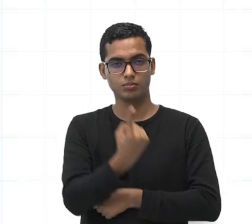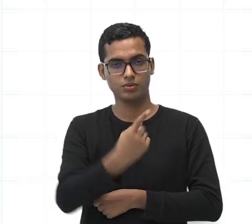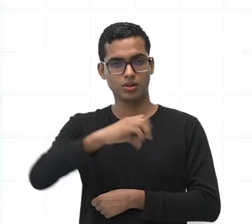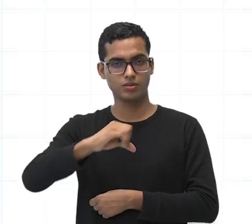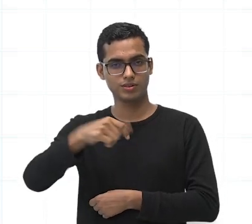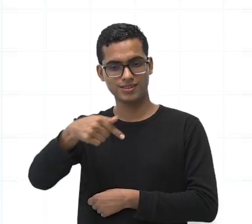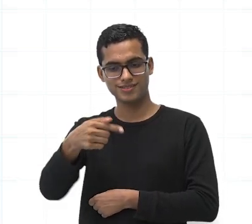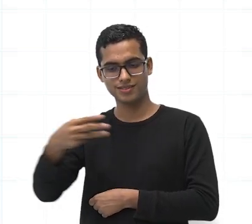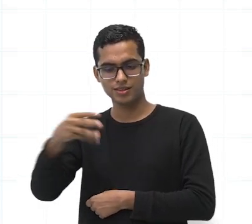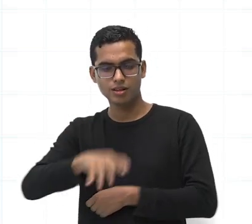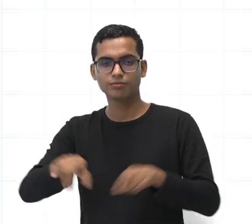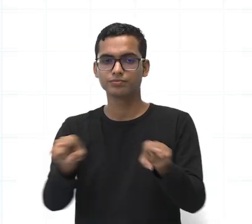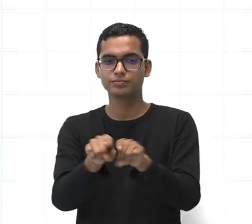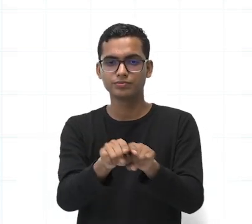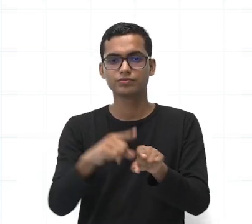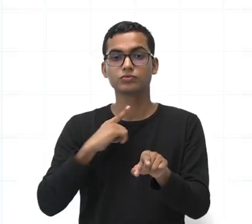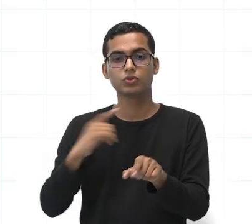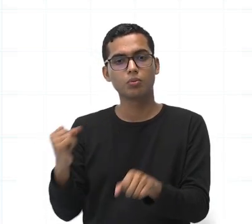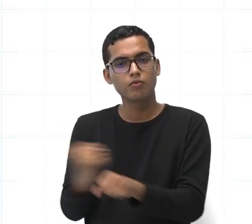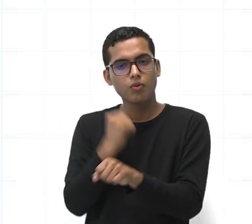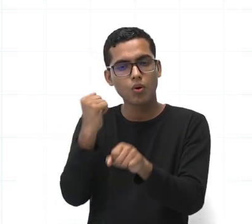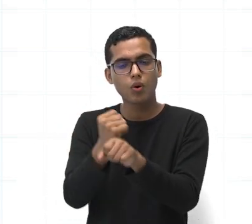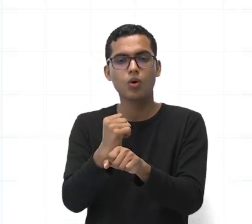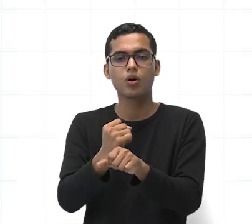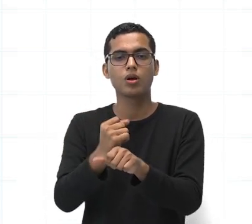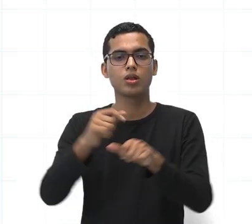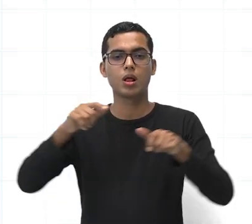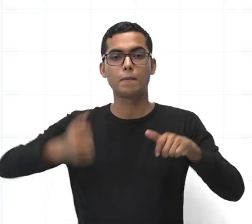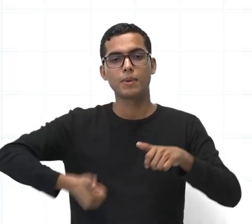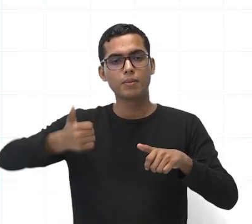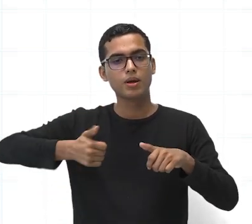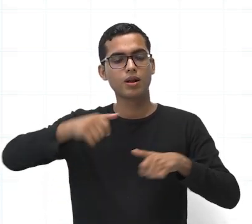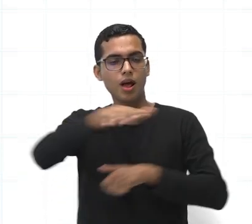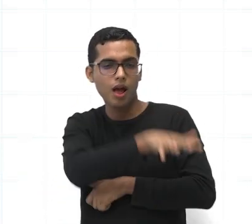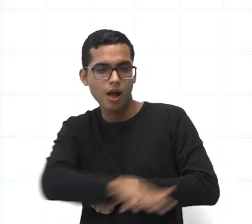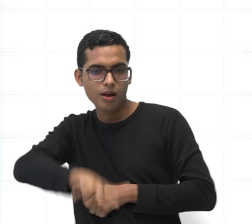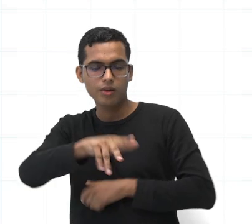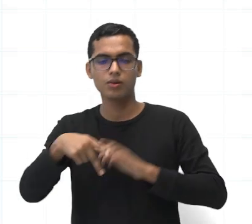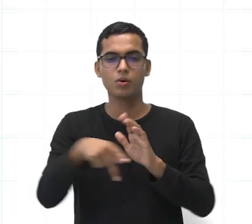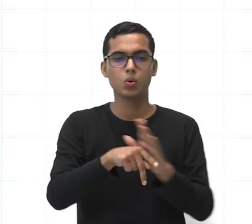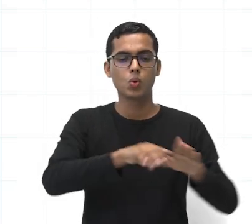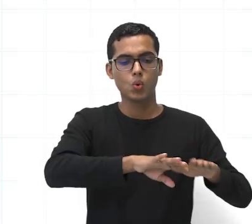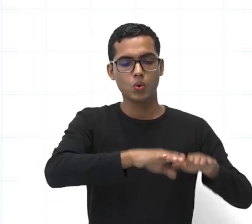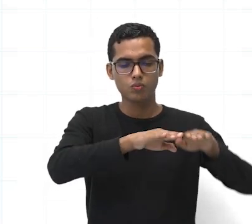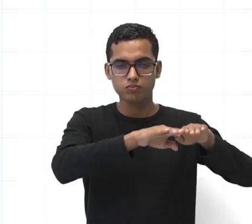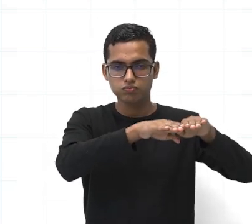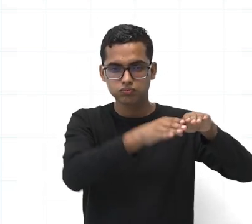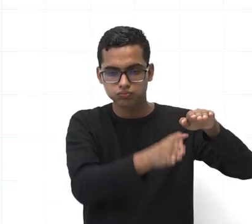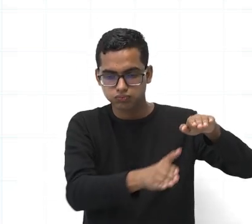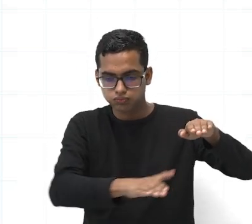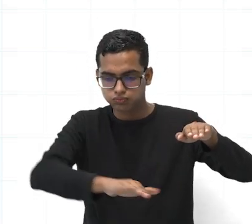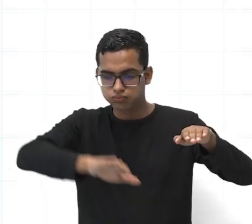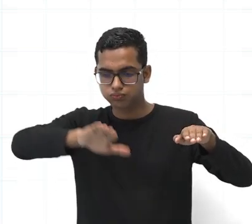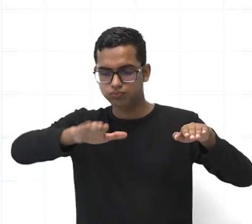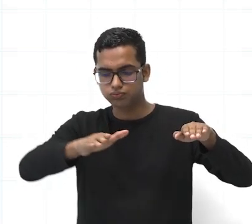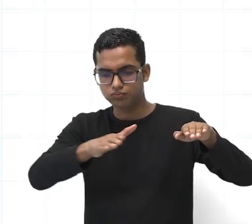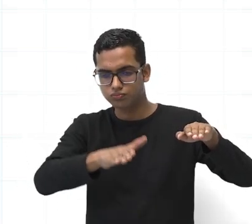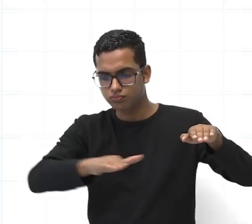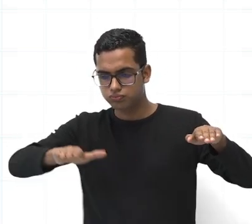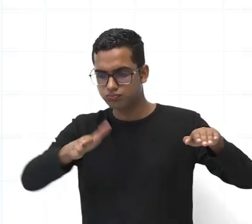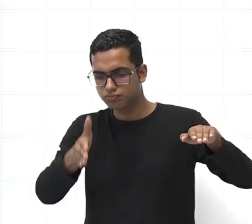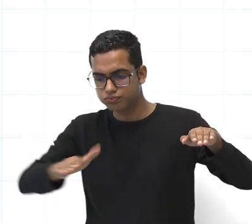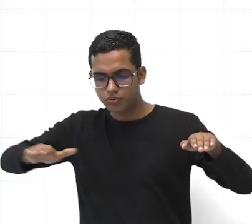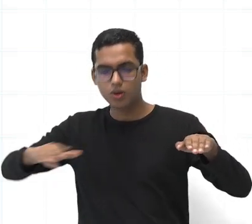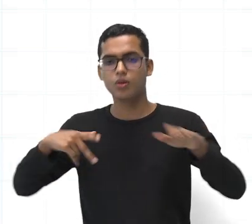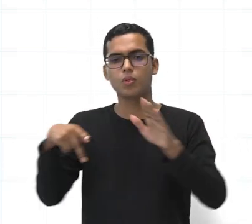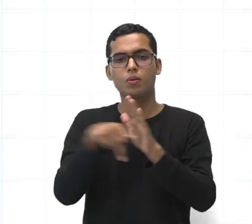América Latina, que foi construída onde? Aqui no Brasil, lá na cidade de Nova Iguaçu, tá bom? No